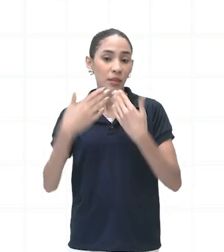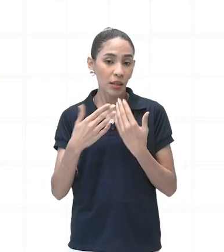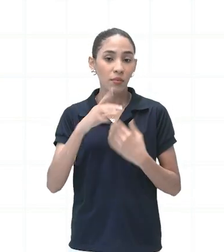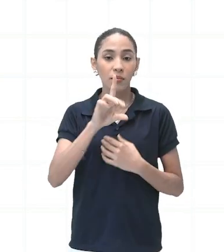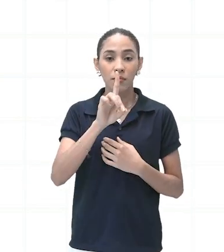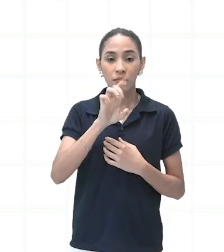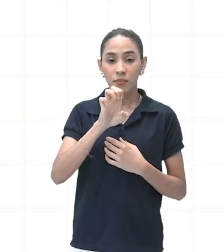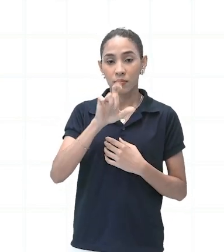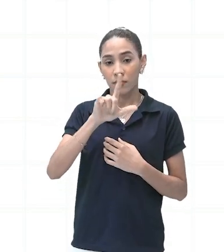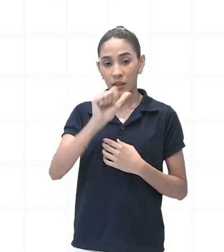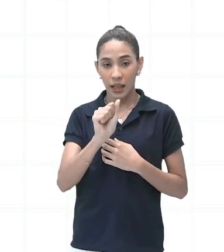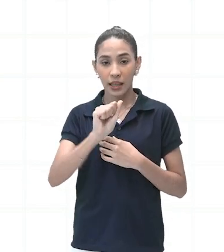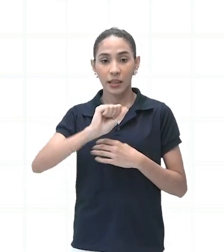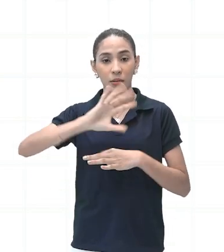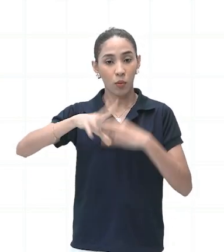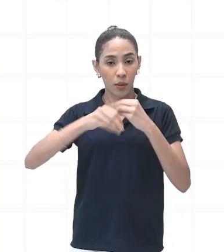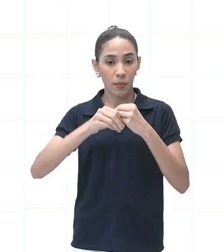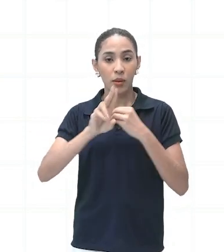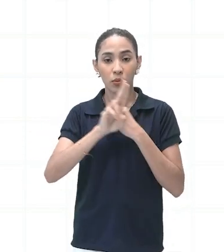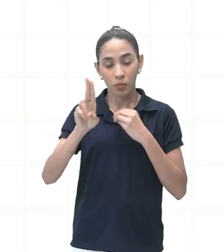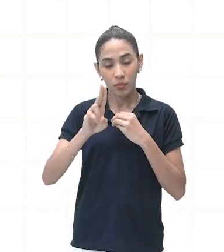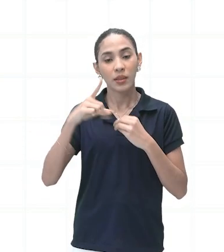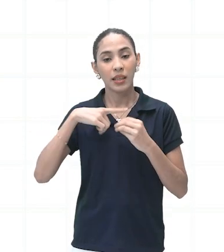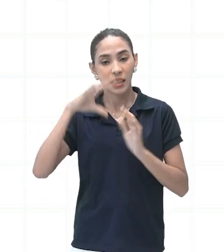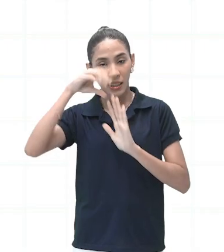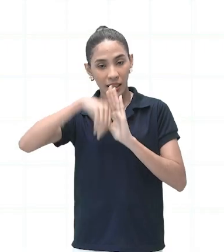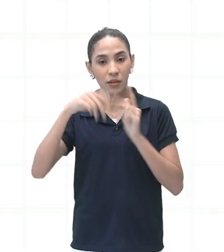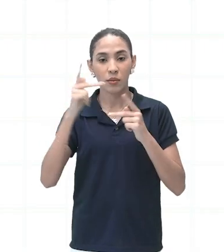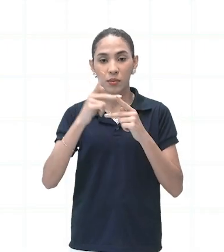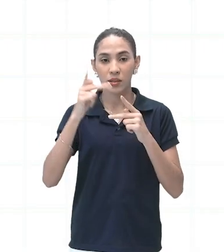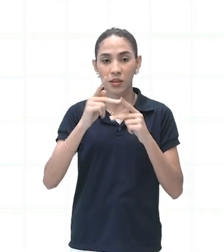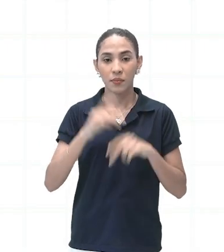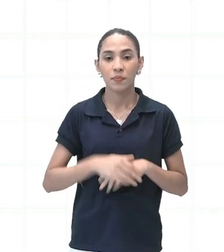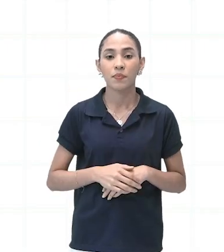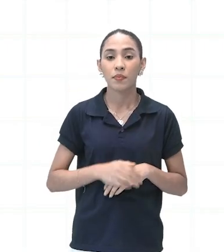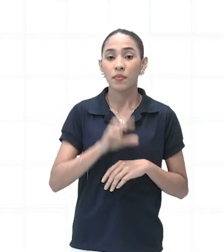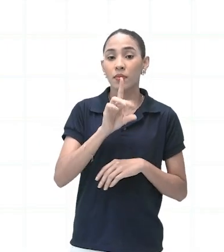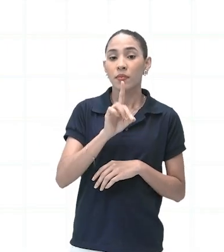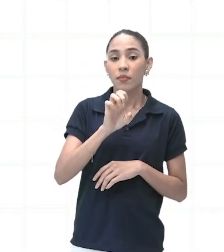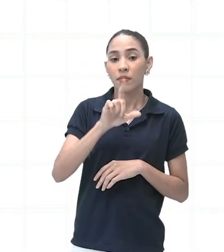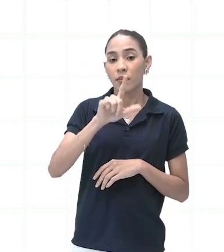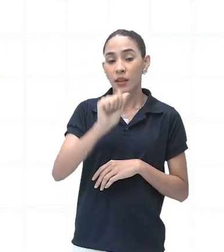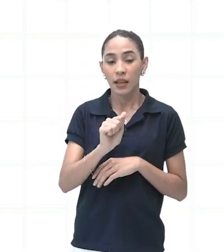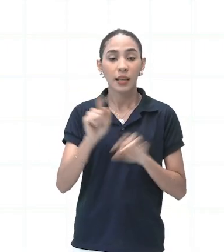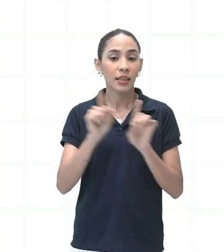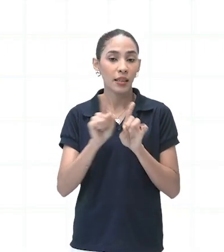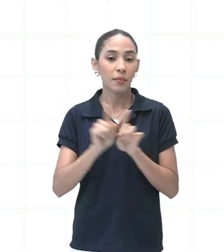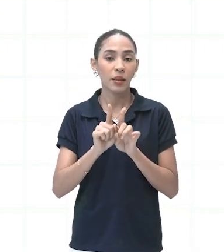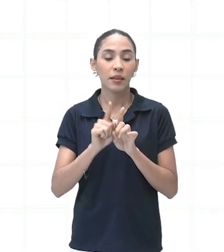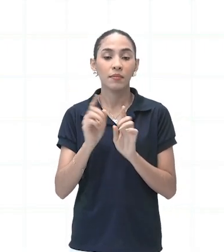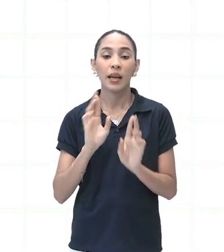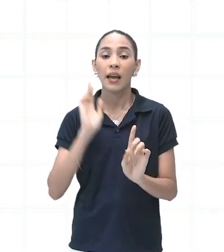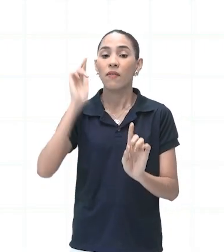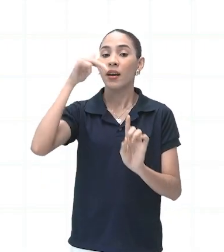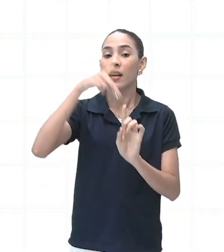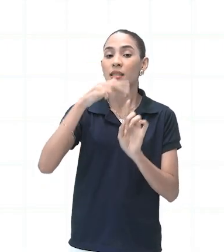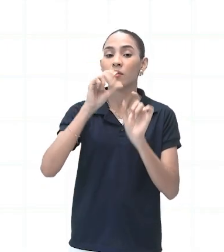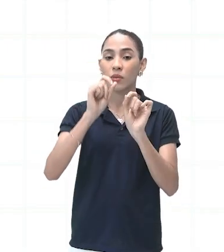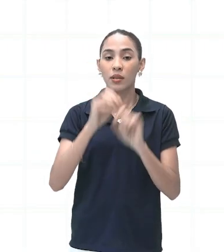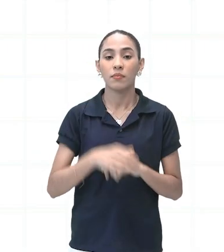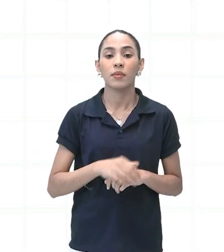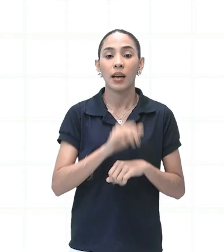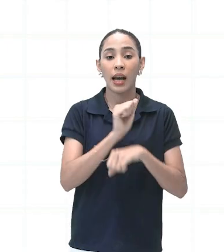preposição está aqui, tá? Está presente dentro. E esse termo dela está se referindo